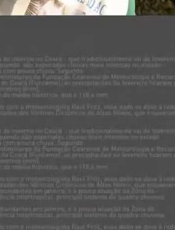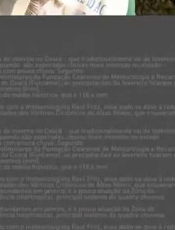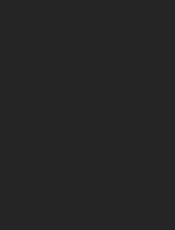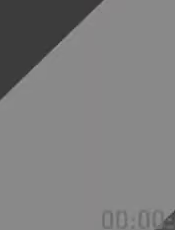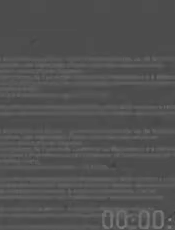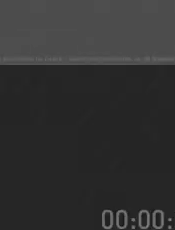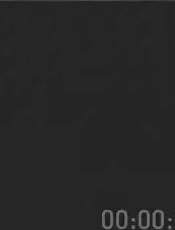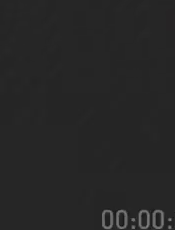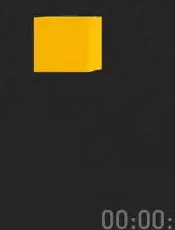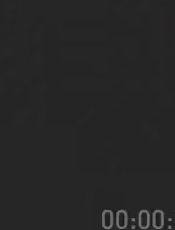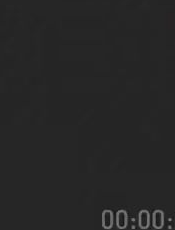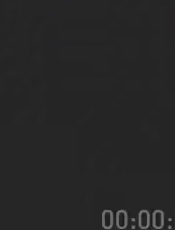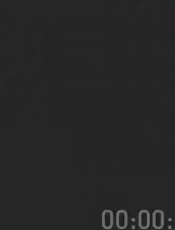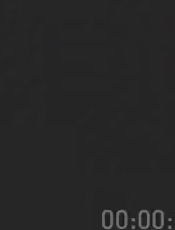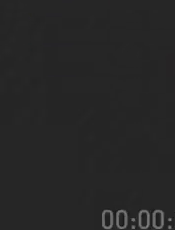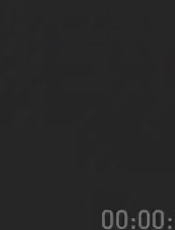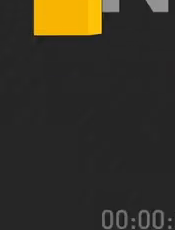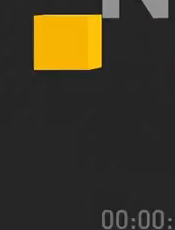ae